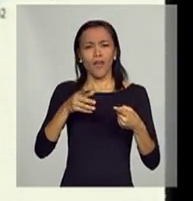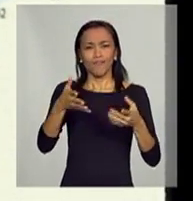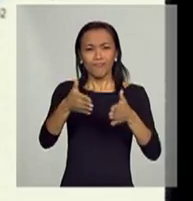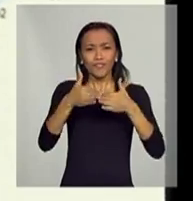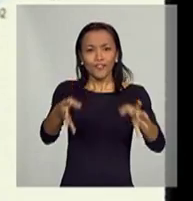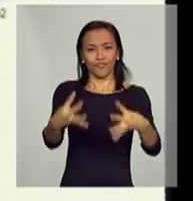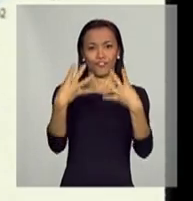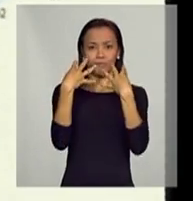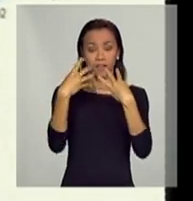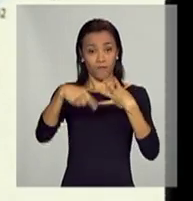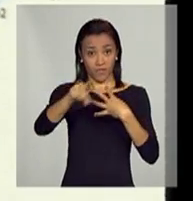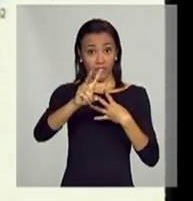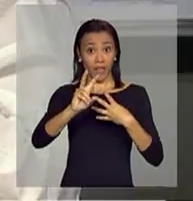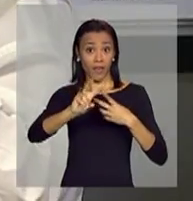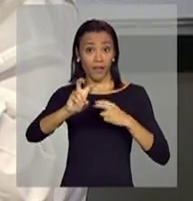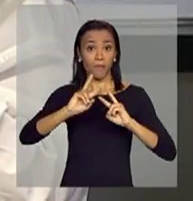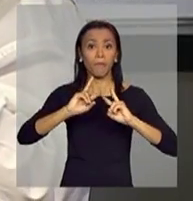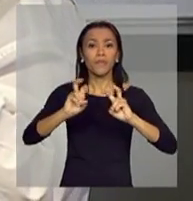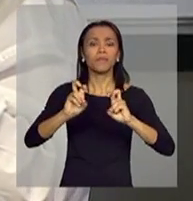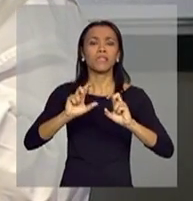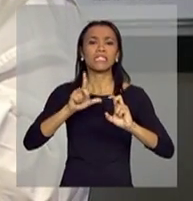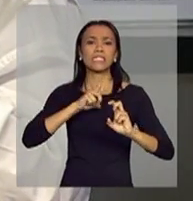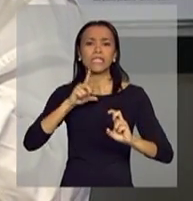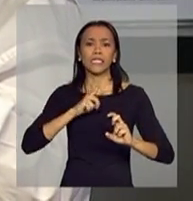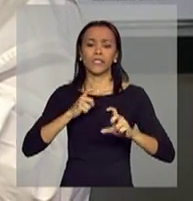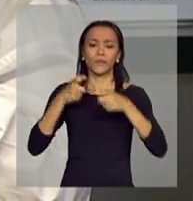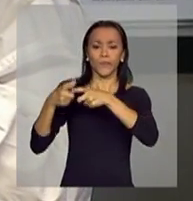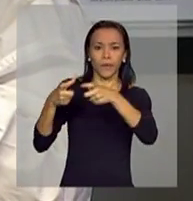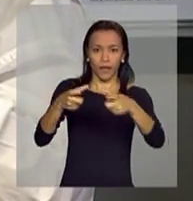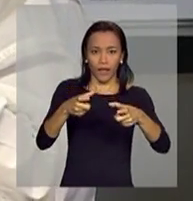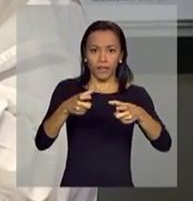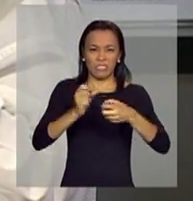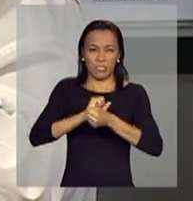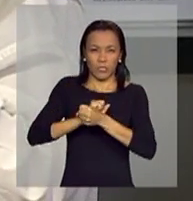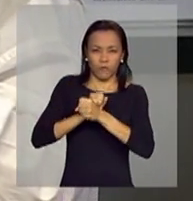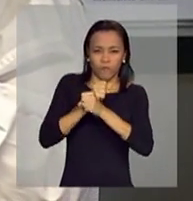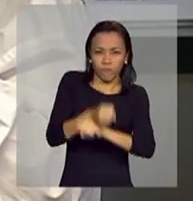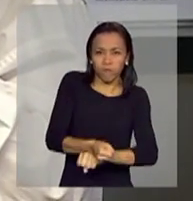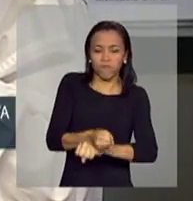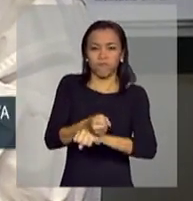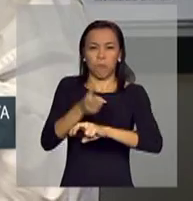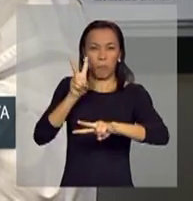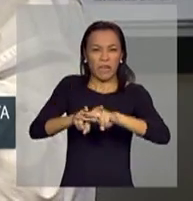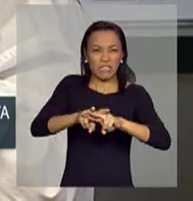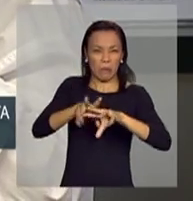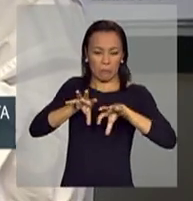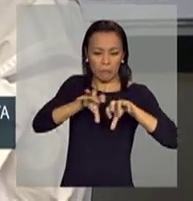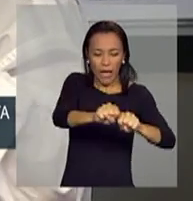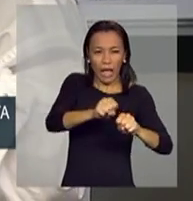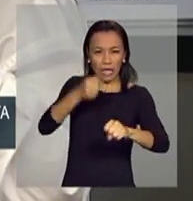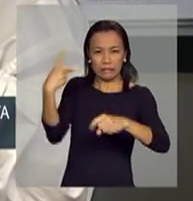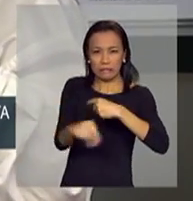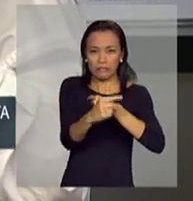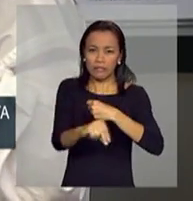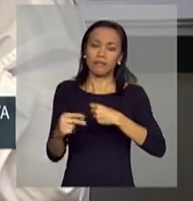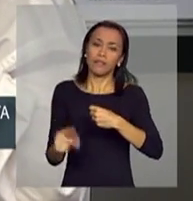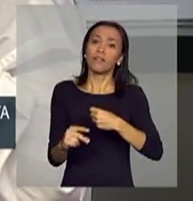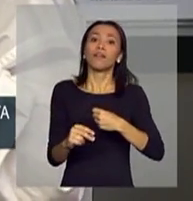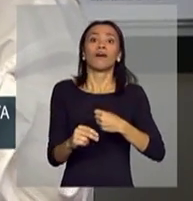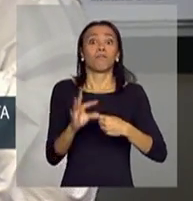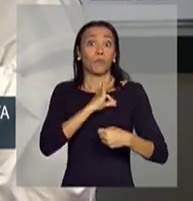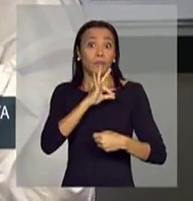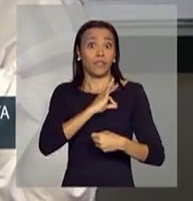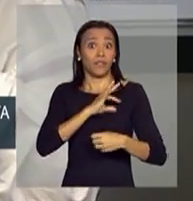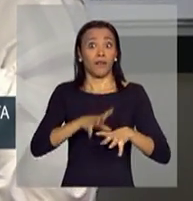atenção, vocês vão reparar que, embora existam locais de tortura em delegacia de polícia, a grande maioria